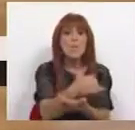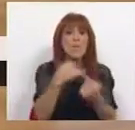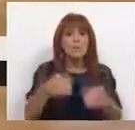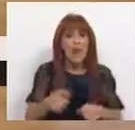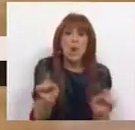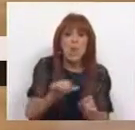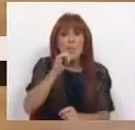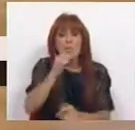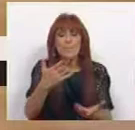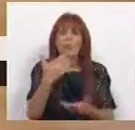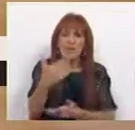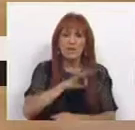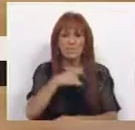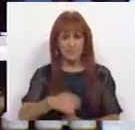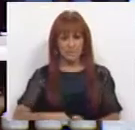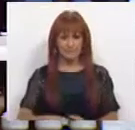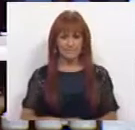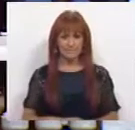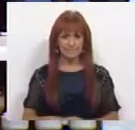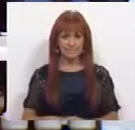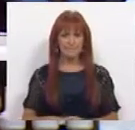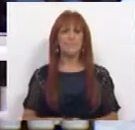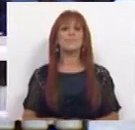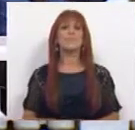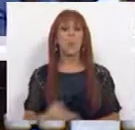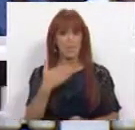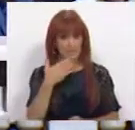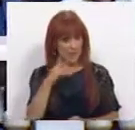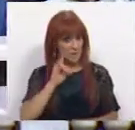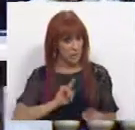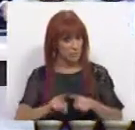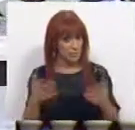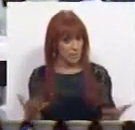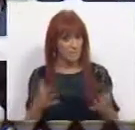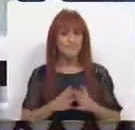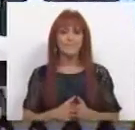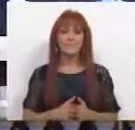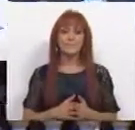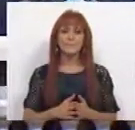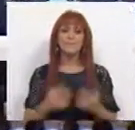feito ou não. Muito obrigada, Sr. Presidente. Obrigado, Sra. Deputada.